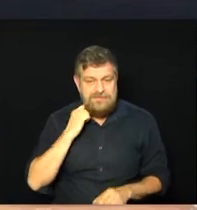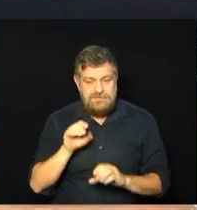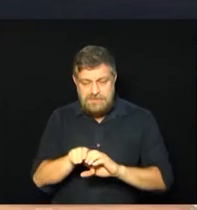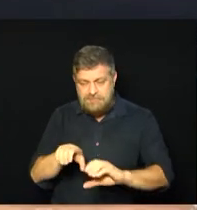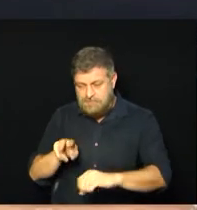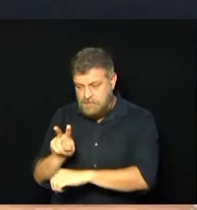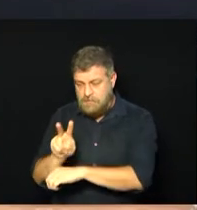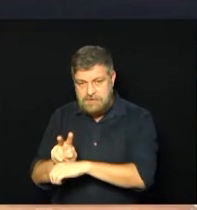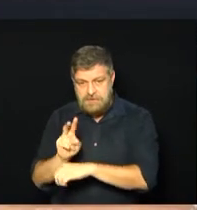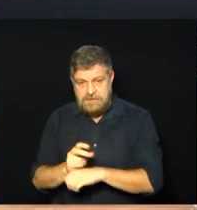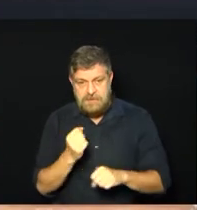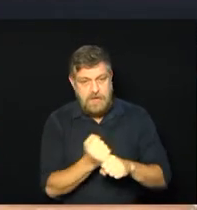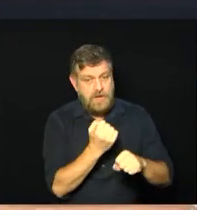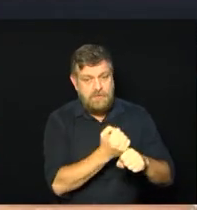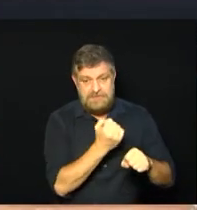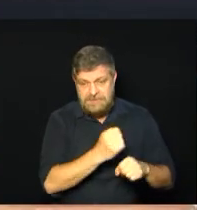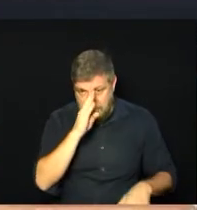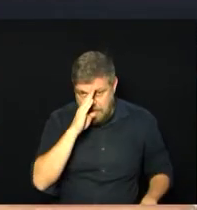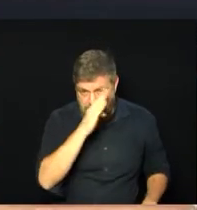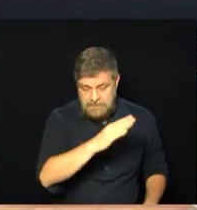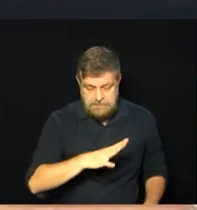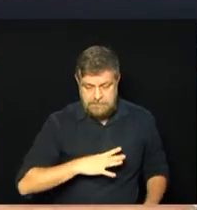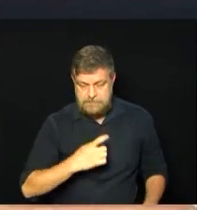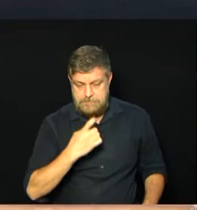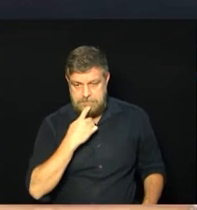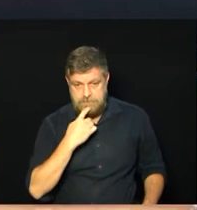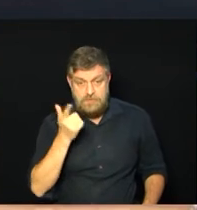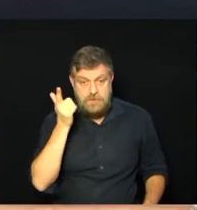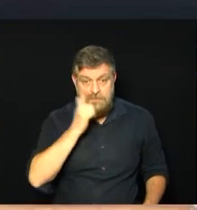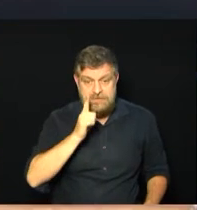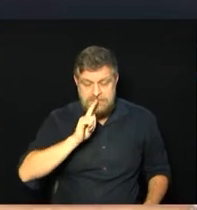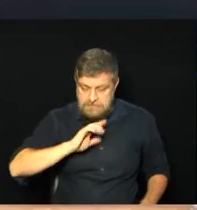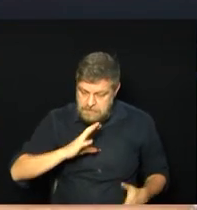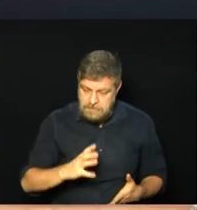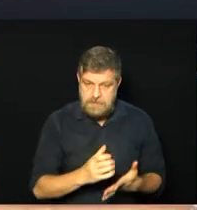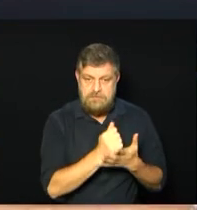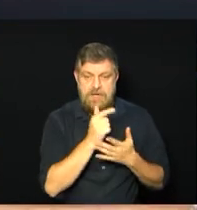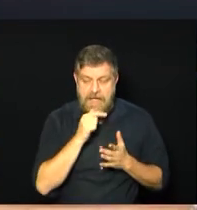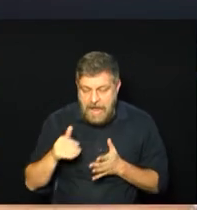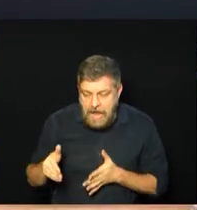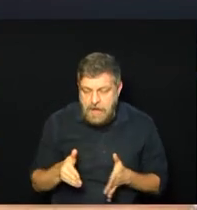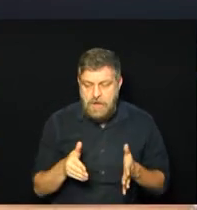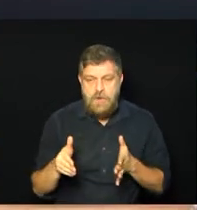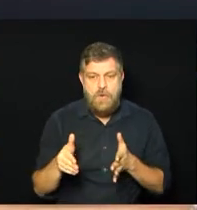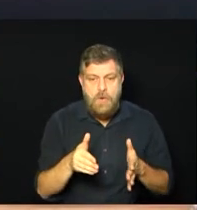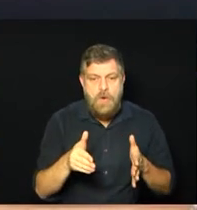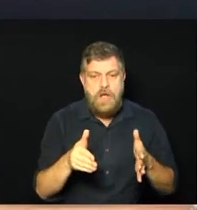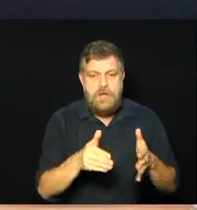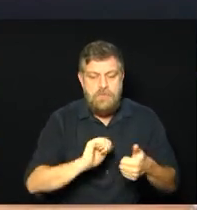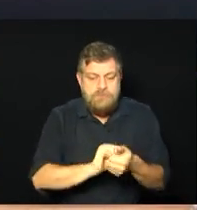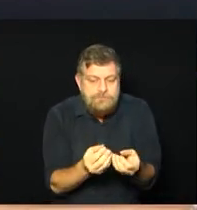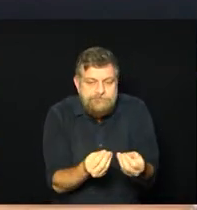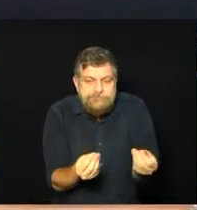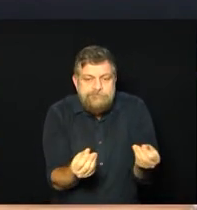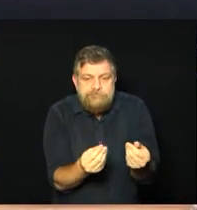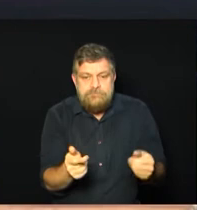obras ambientais do município. Quando você investe em saneamento, você está recuperando a qualidade do rio. A água está chegando